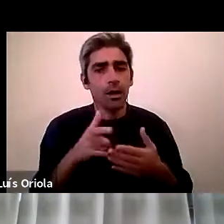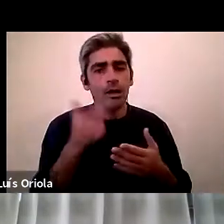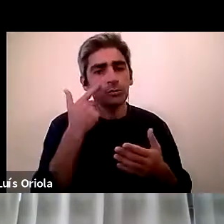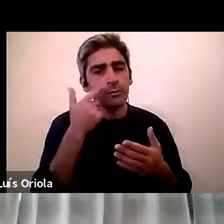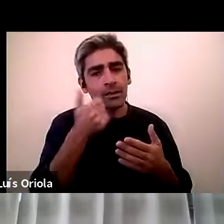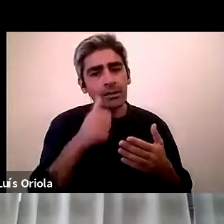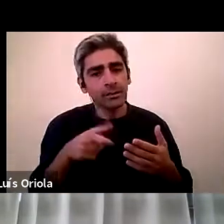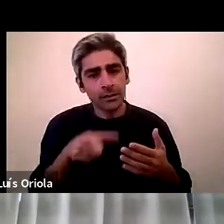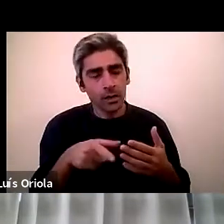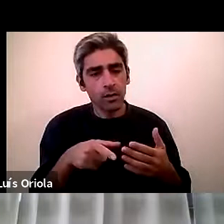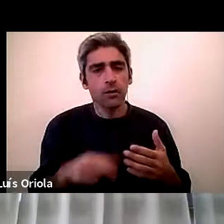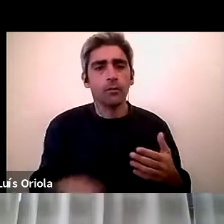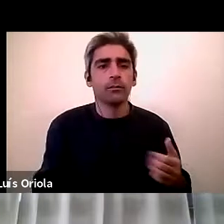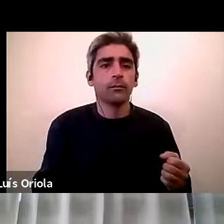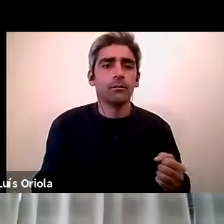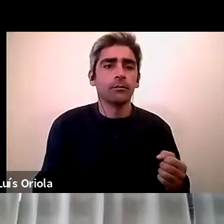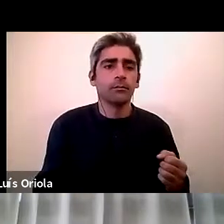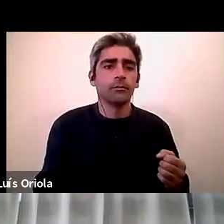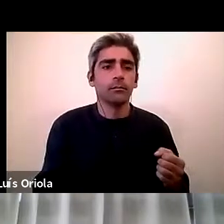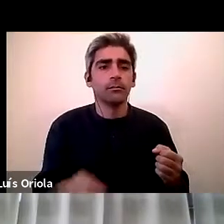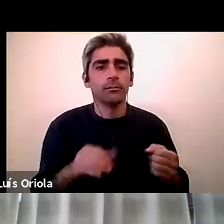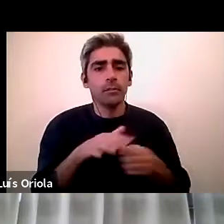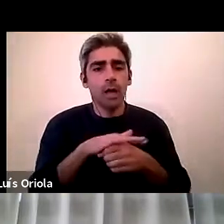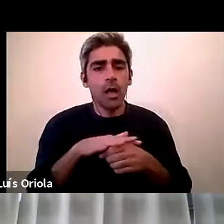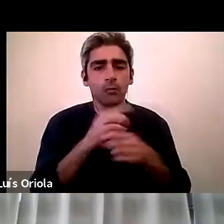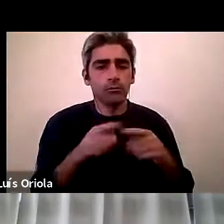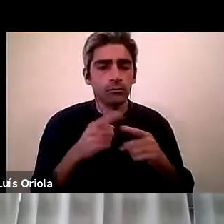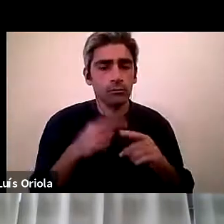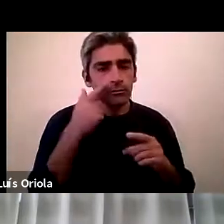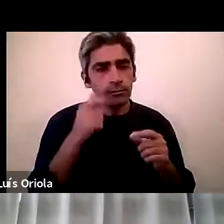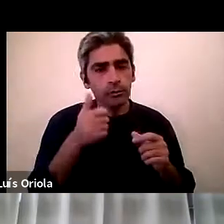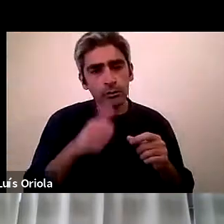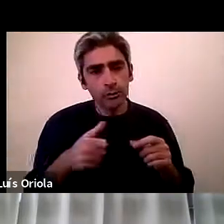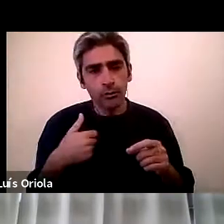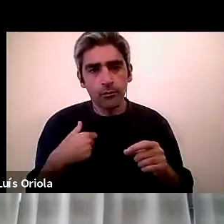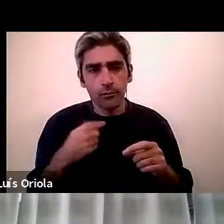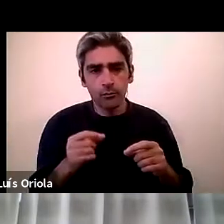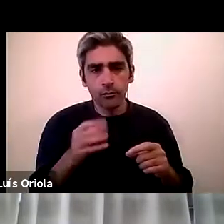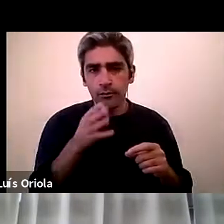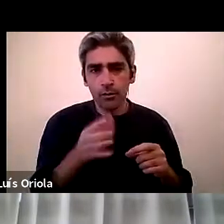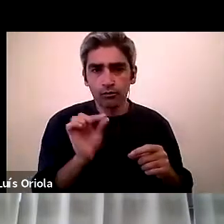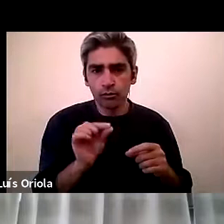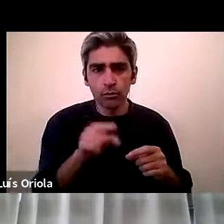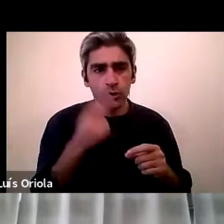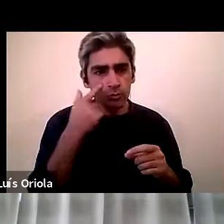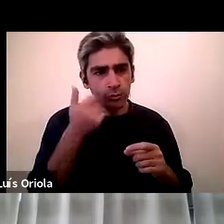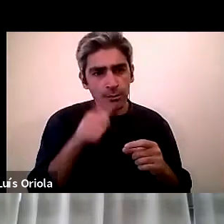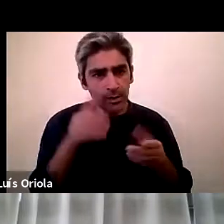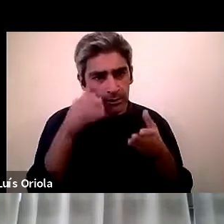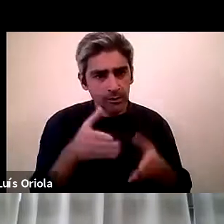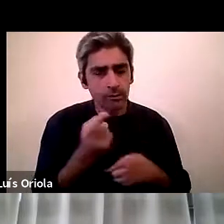experimentação e das dimensões da promoção da experimentação, eu vou mesmo focar na parte aqui da experimentação,